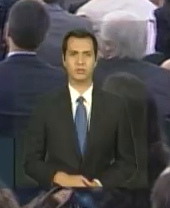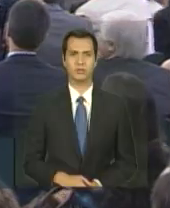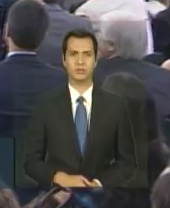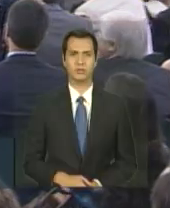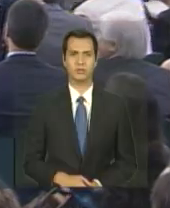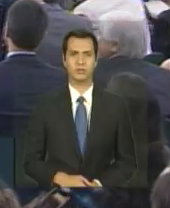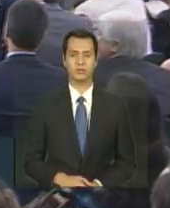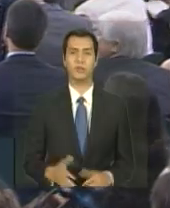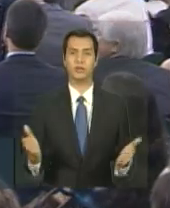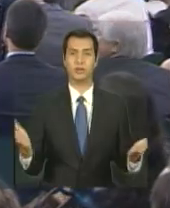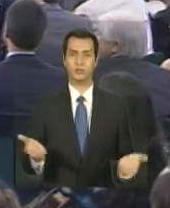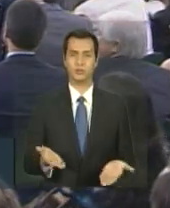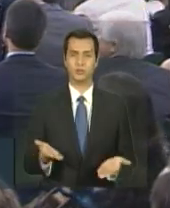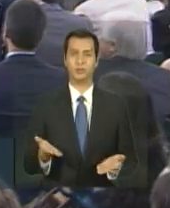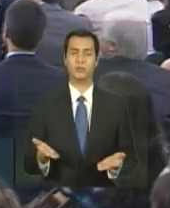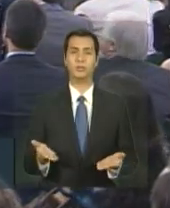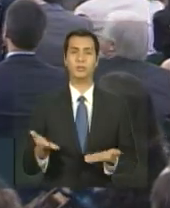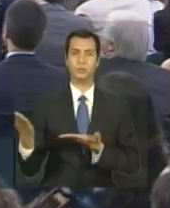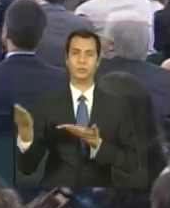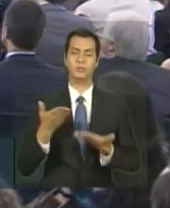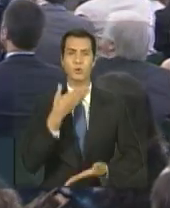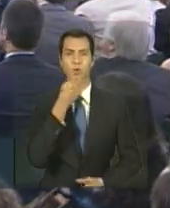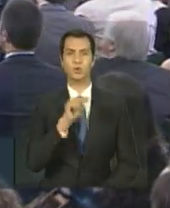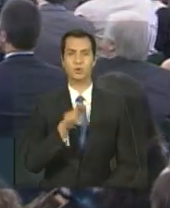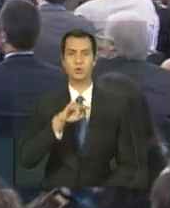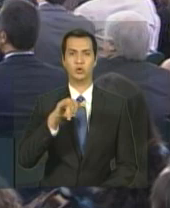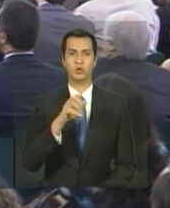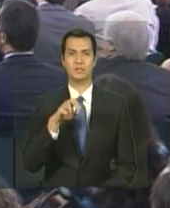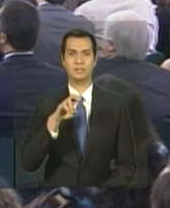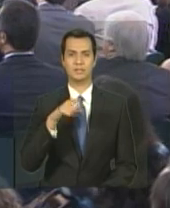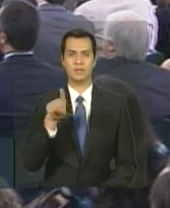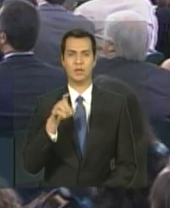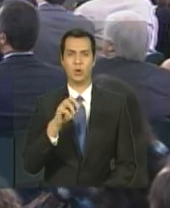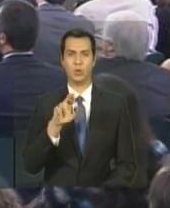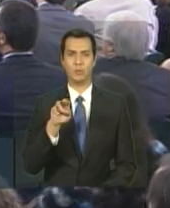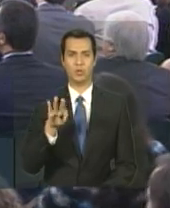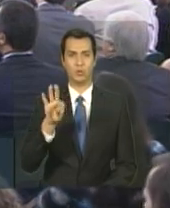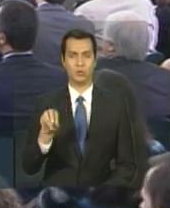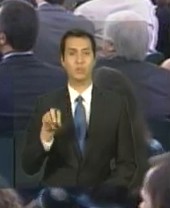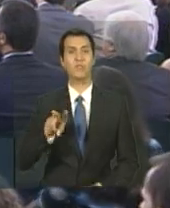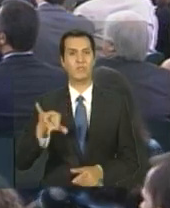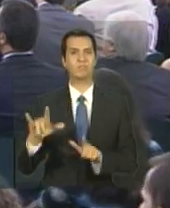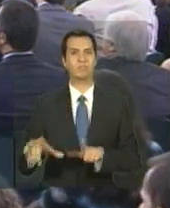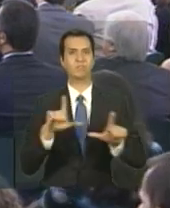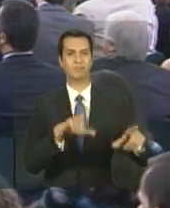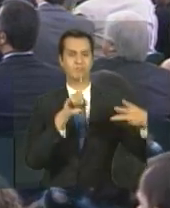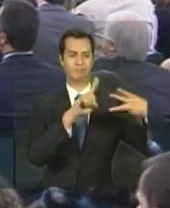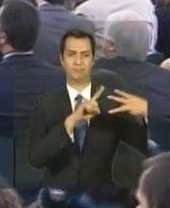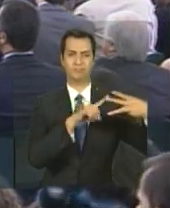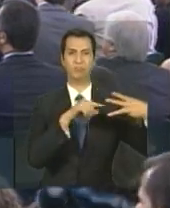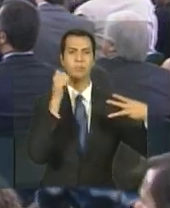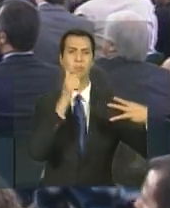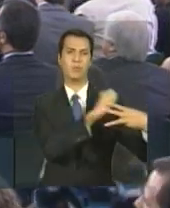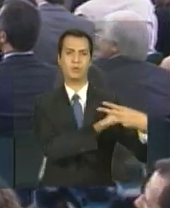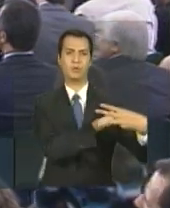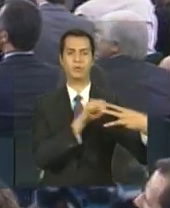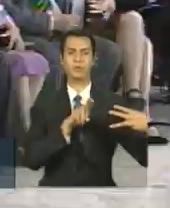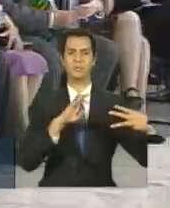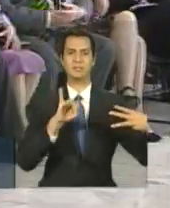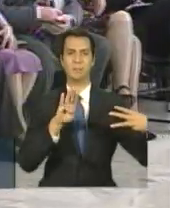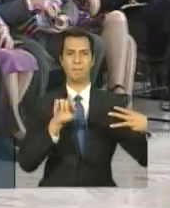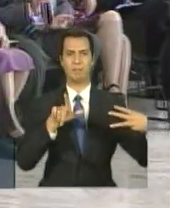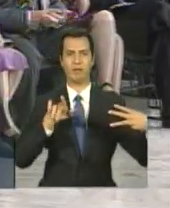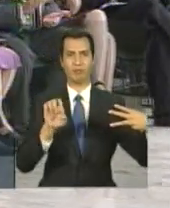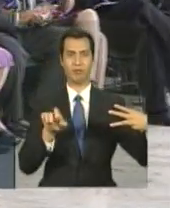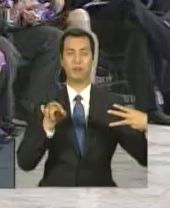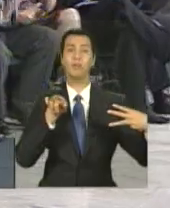Agora, o senhor José Roberto Marinho fará entrega do prêmio à segunda colocada da categoria, Cibele Rosa Oliveira, da Universidade